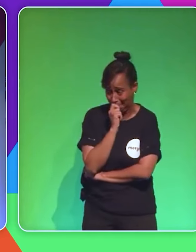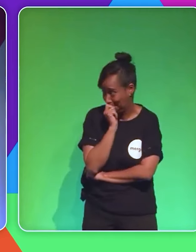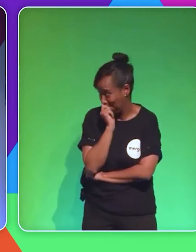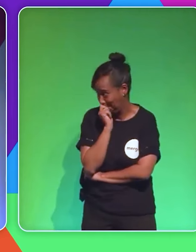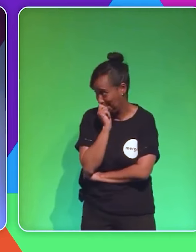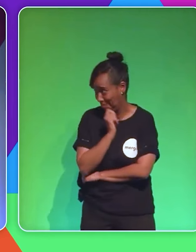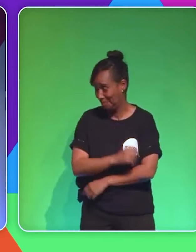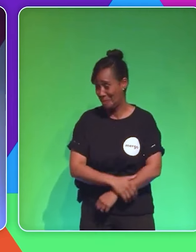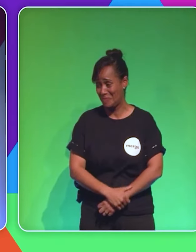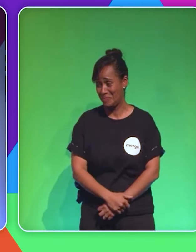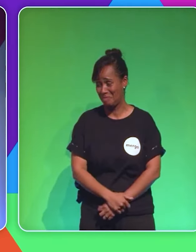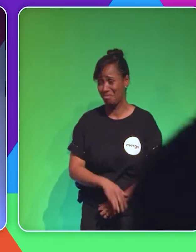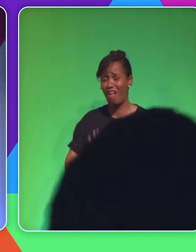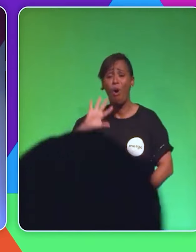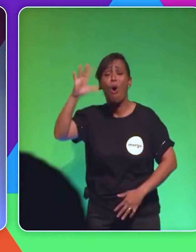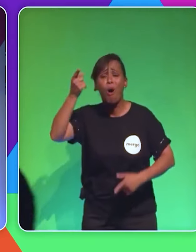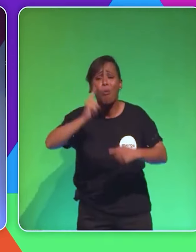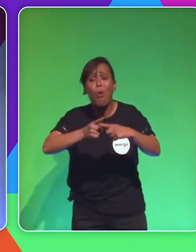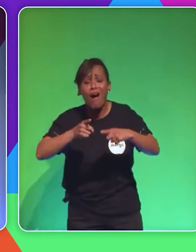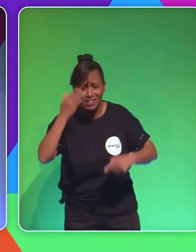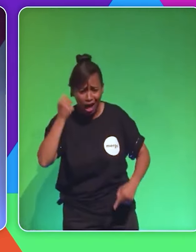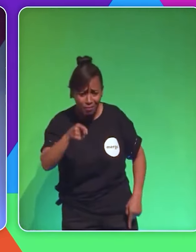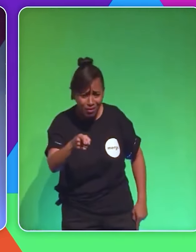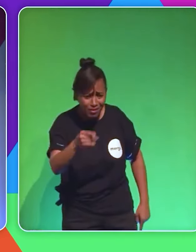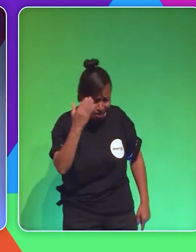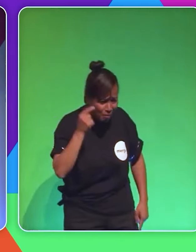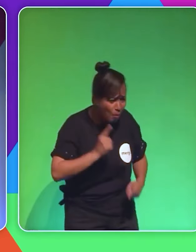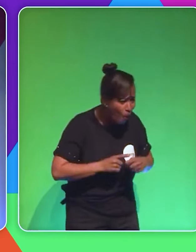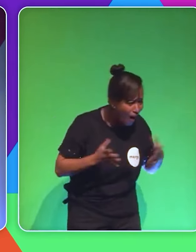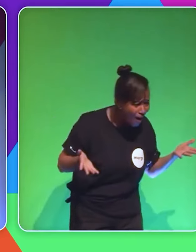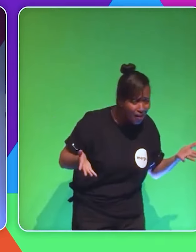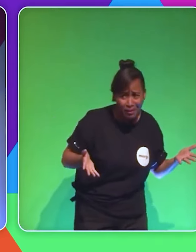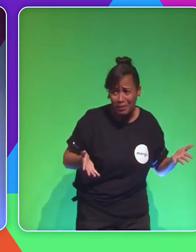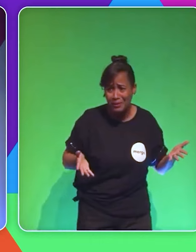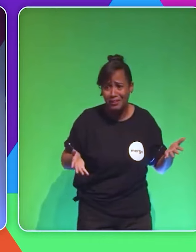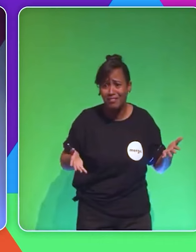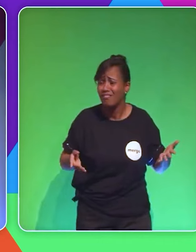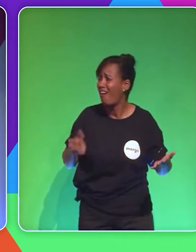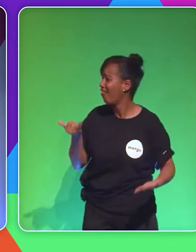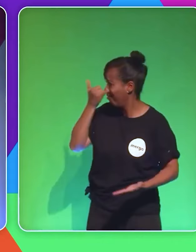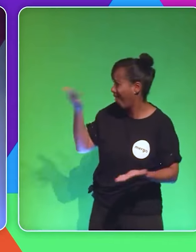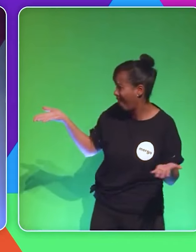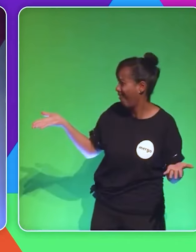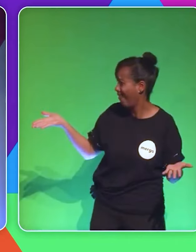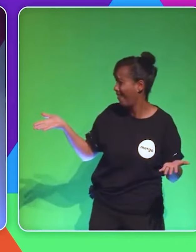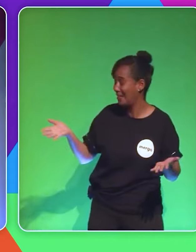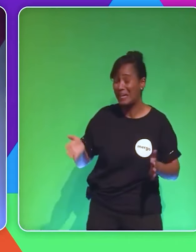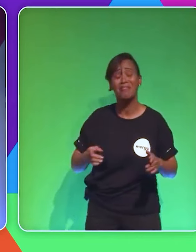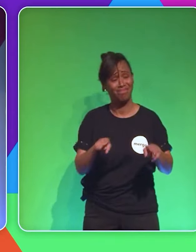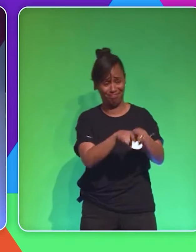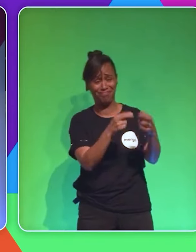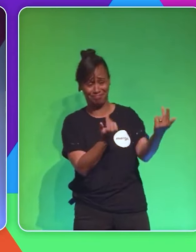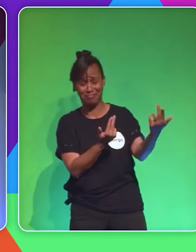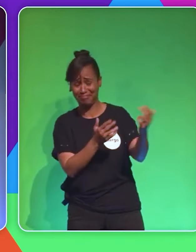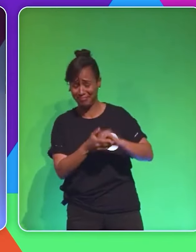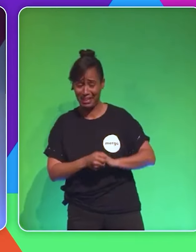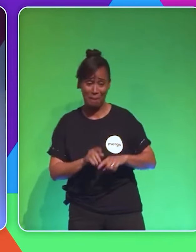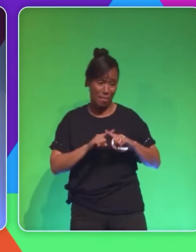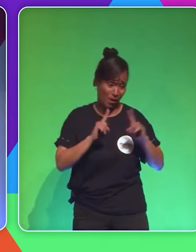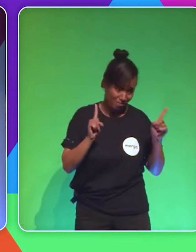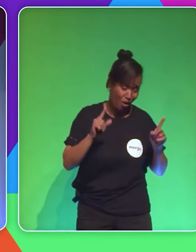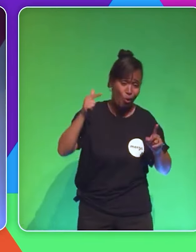viu sabe o que que é isso não também é